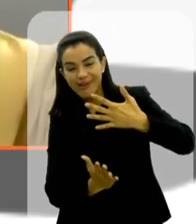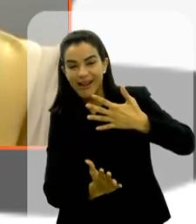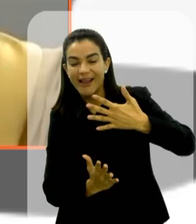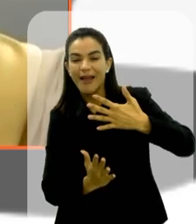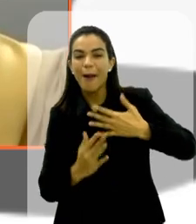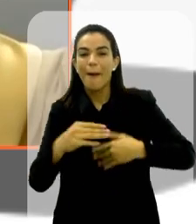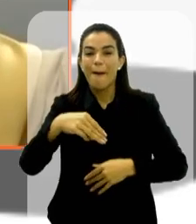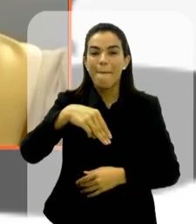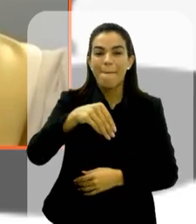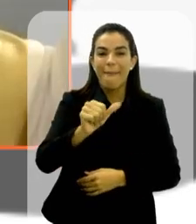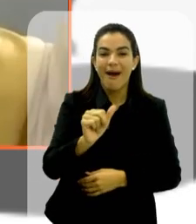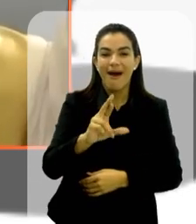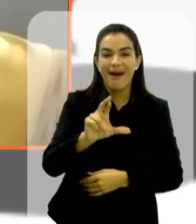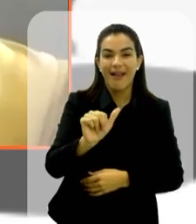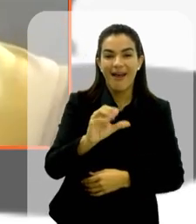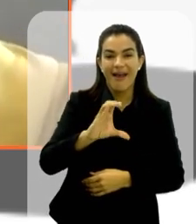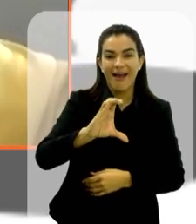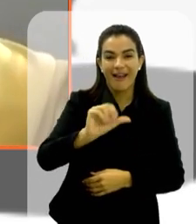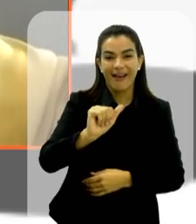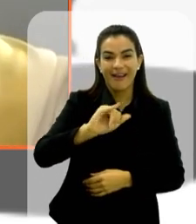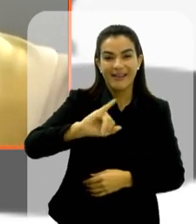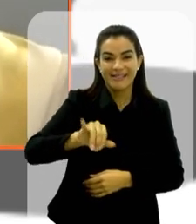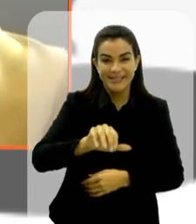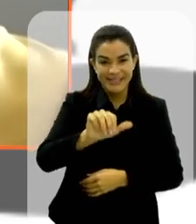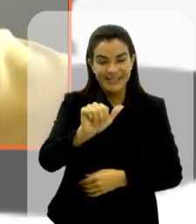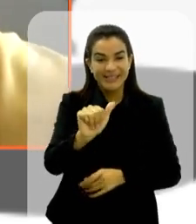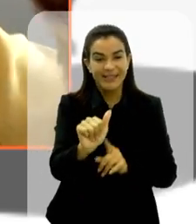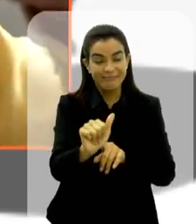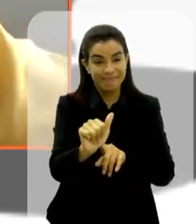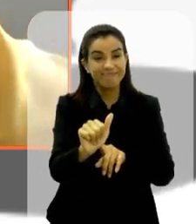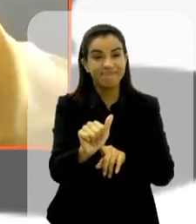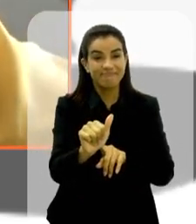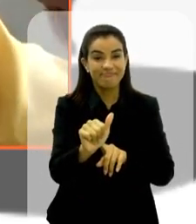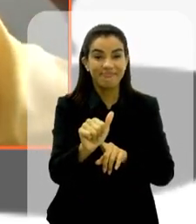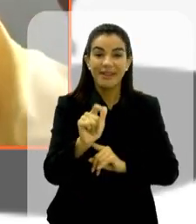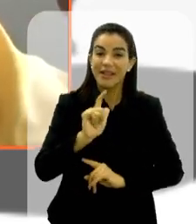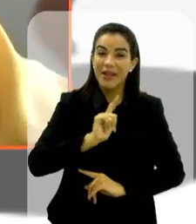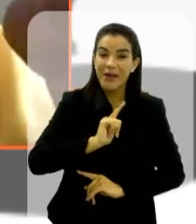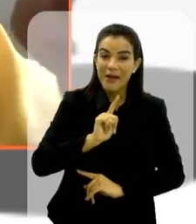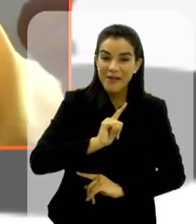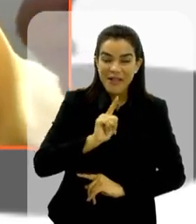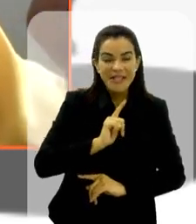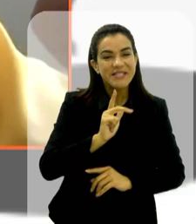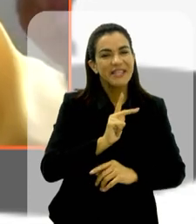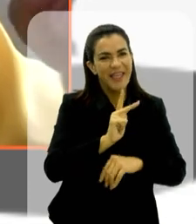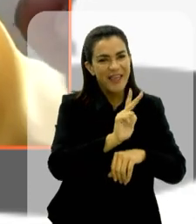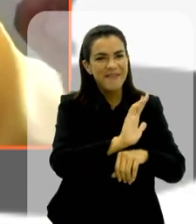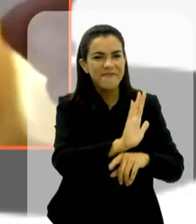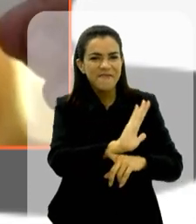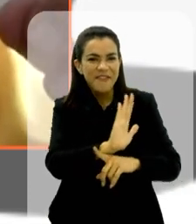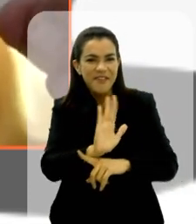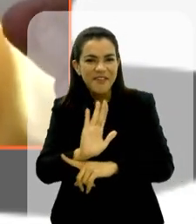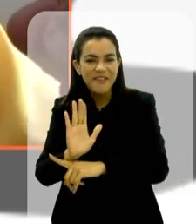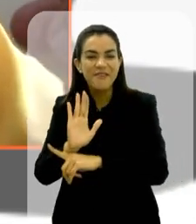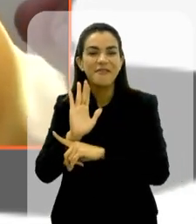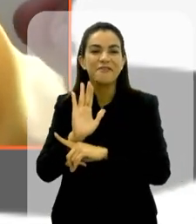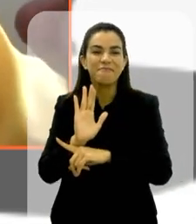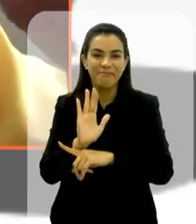o gato Maracajá. Aí foi filmado, né? Então, aqueles que têm sempre filmagem